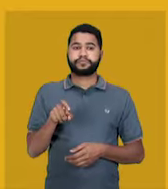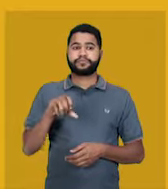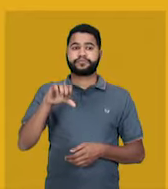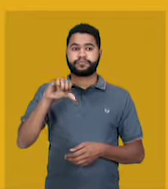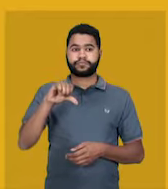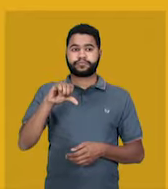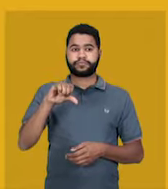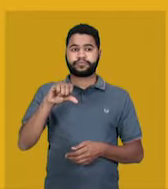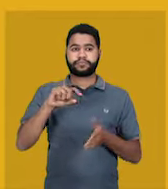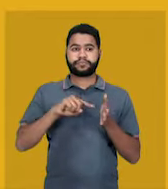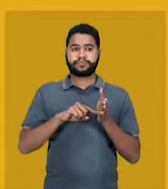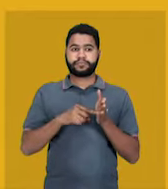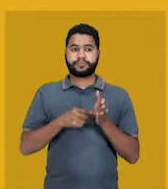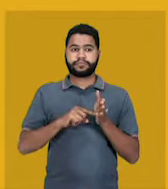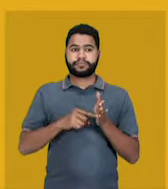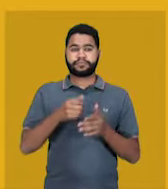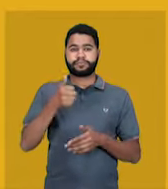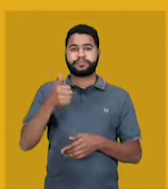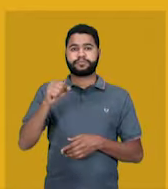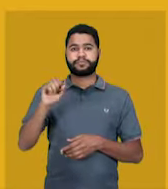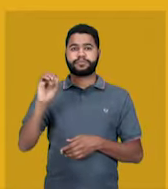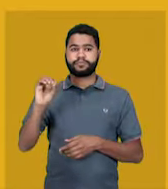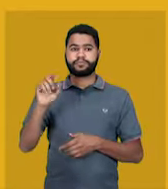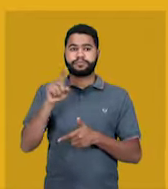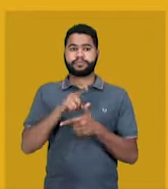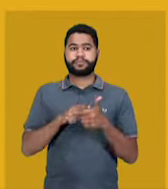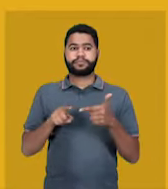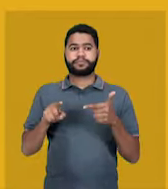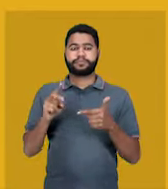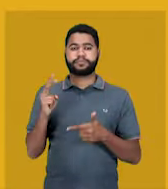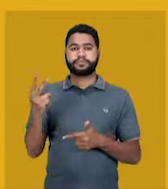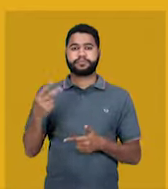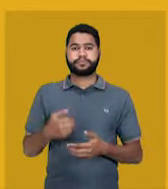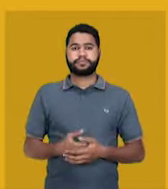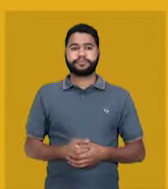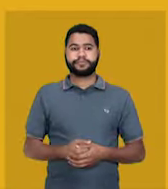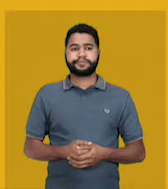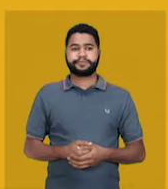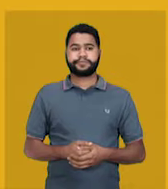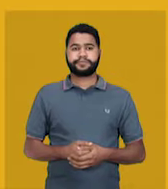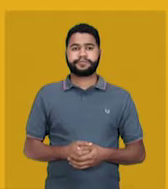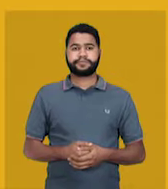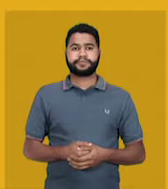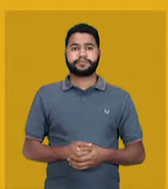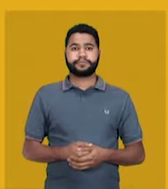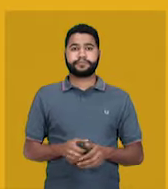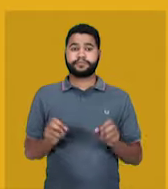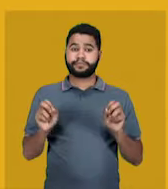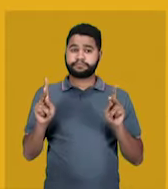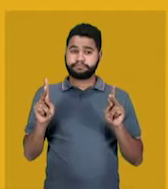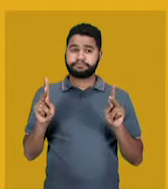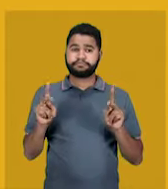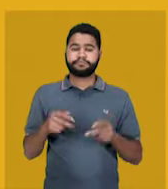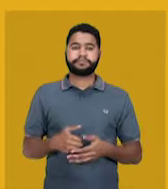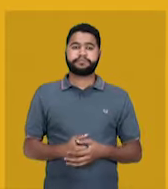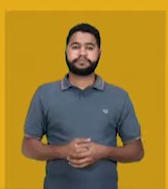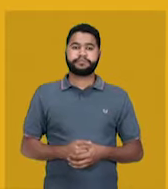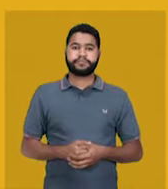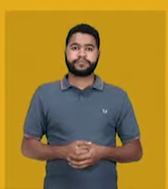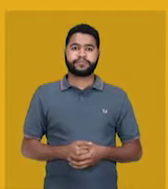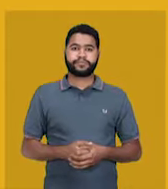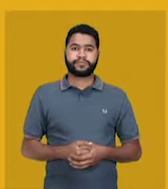9 vezes 180 dividido por 2. Ok?